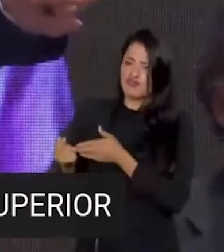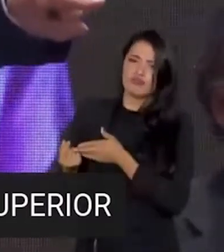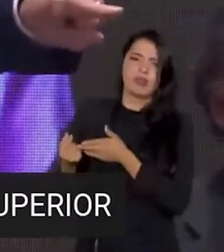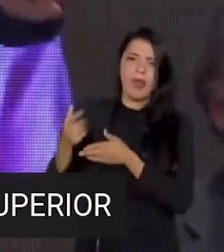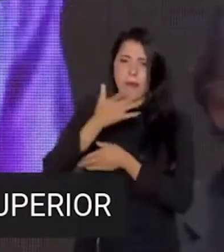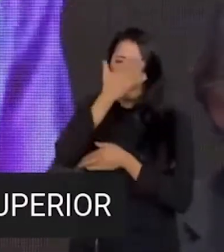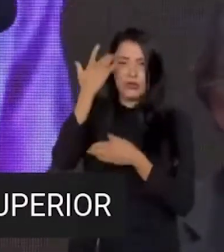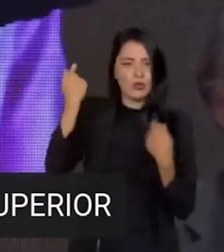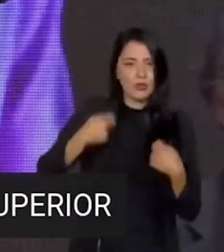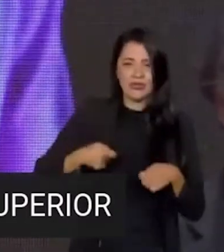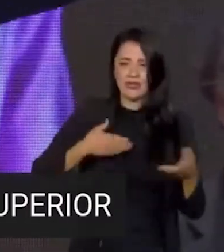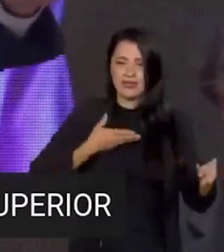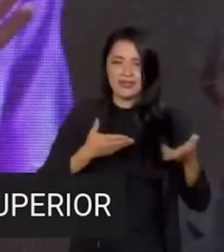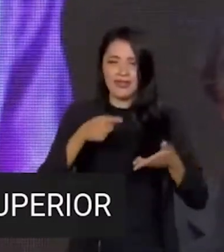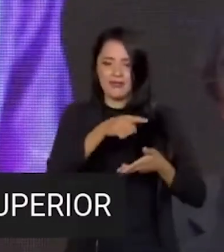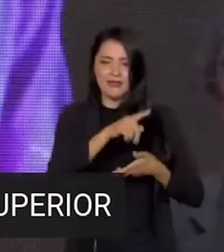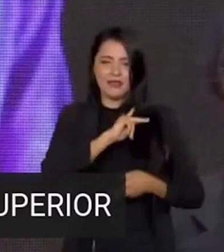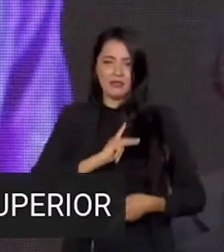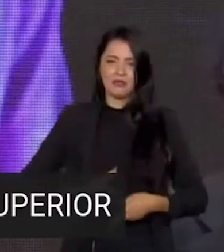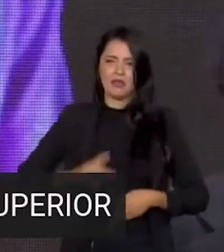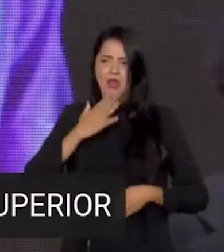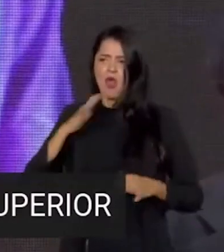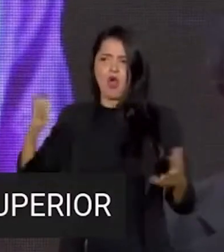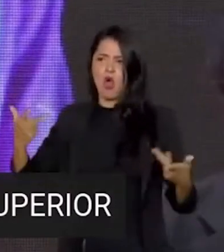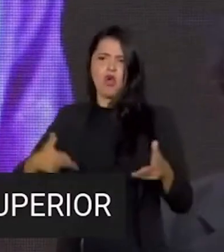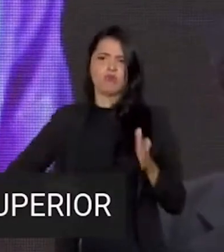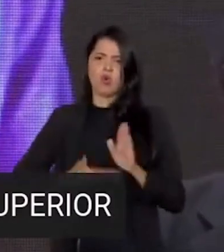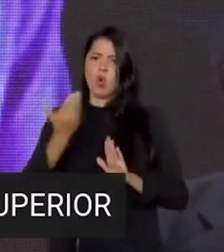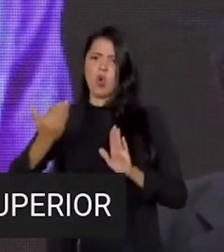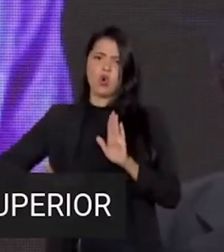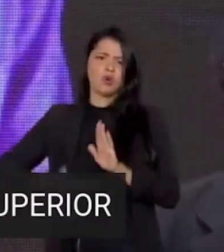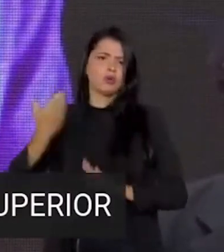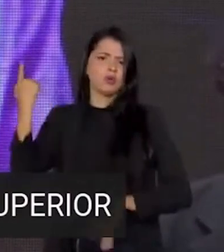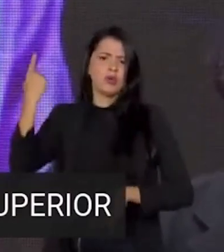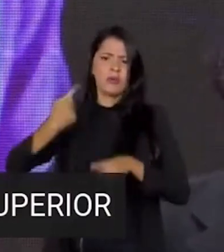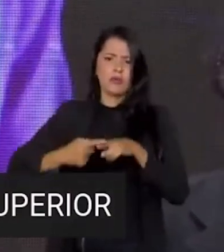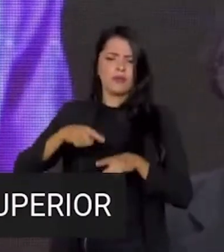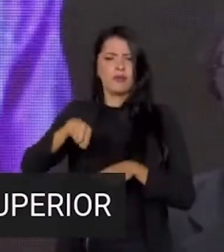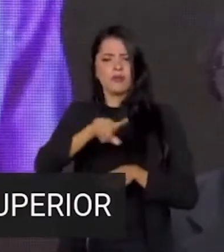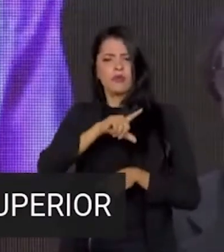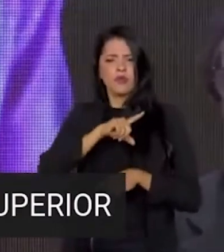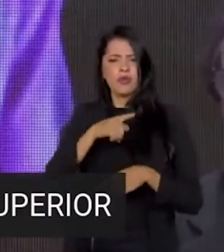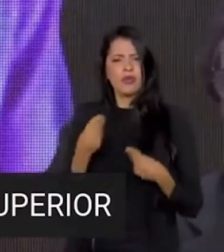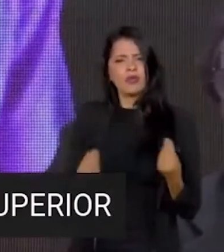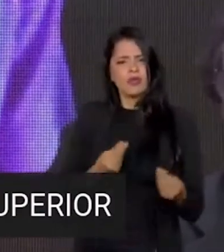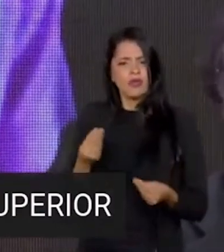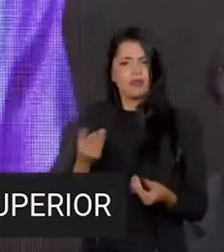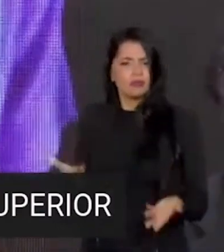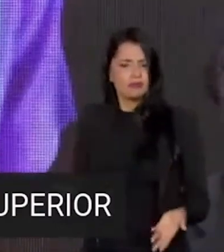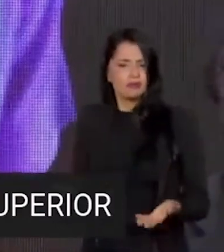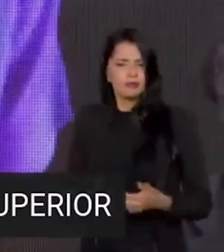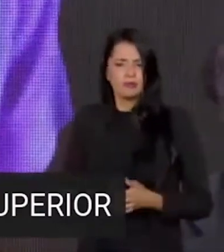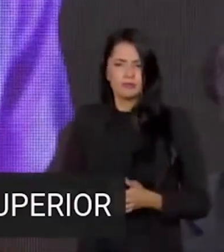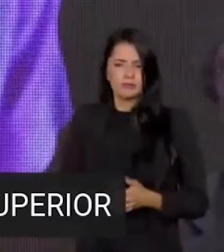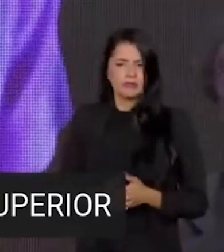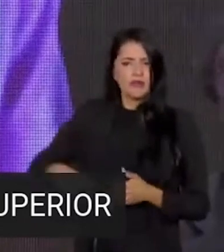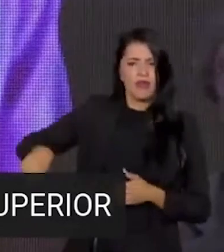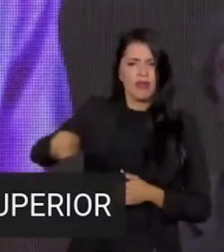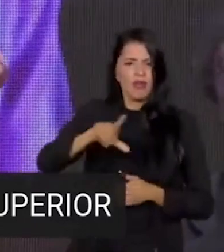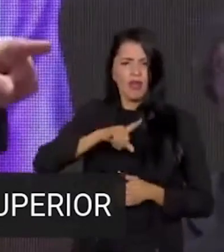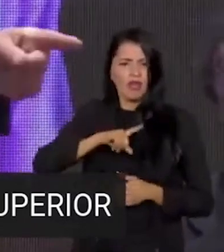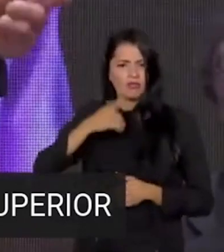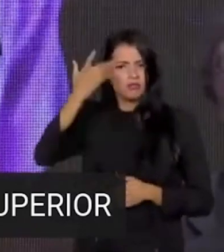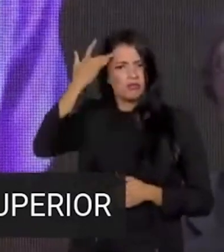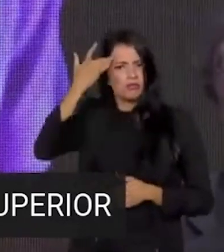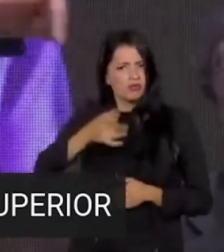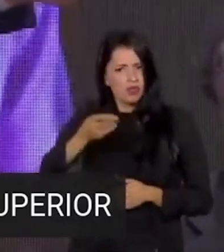serviço público acham maravilhoso cortar gasto, porque eles não utilizam esse serviço. Eles não estão querendo saber